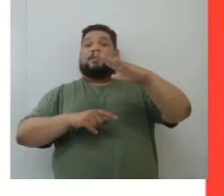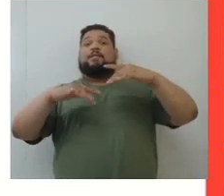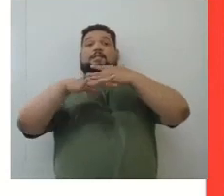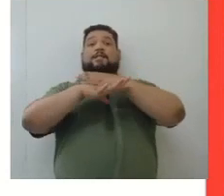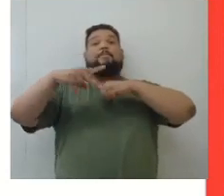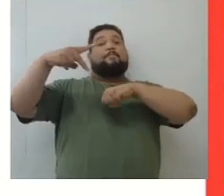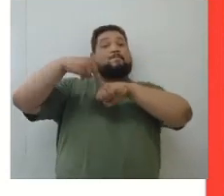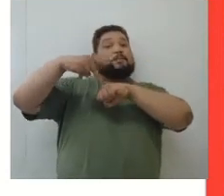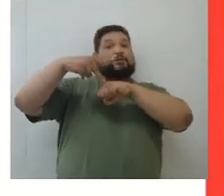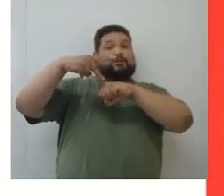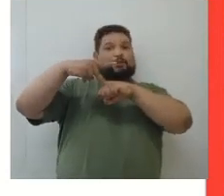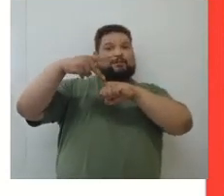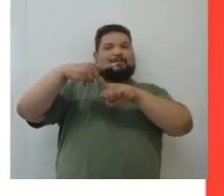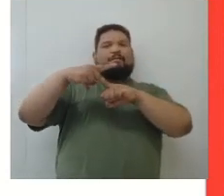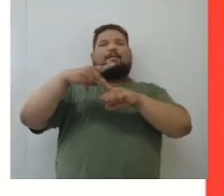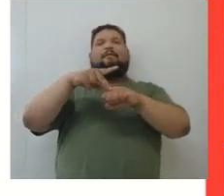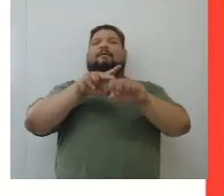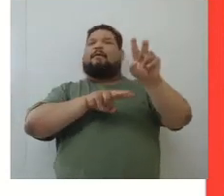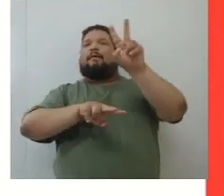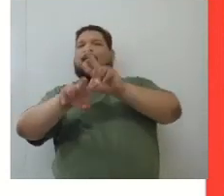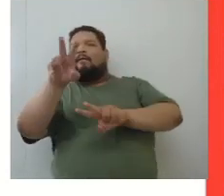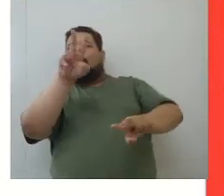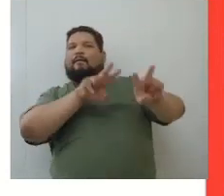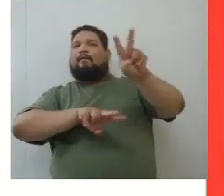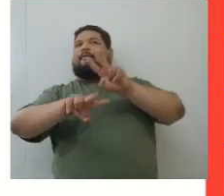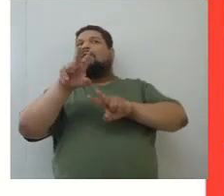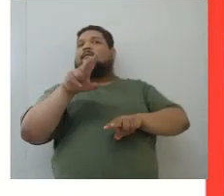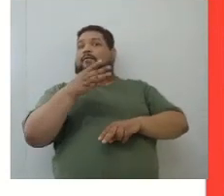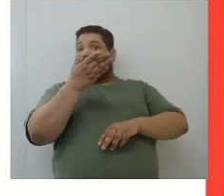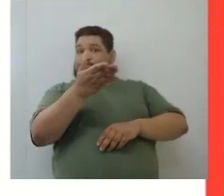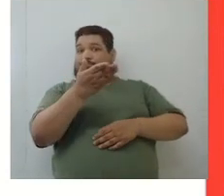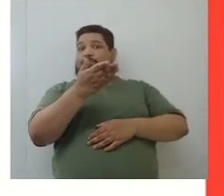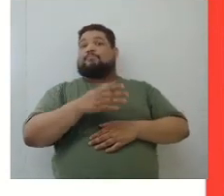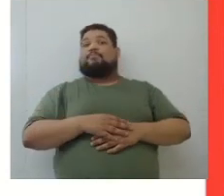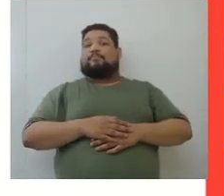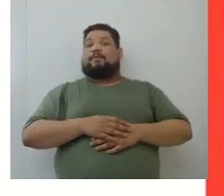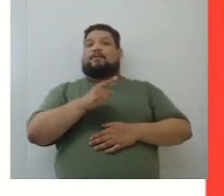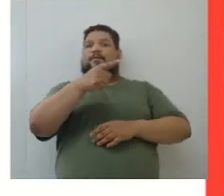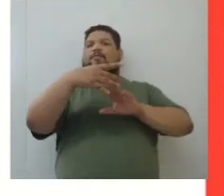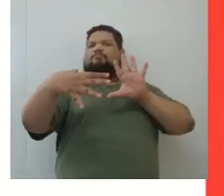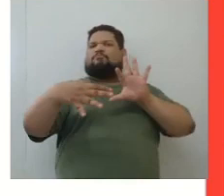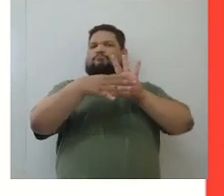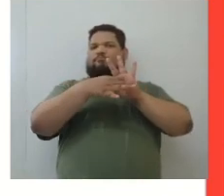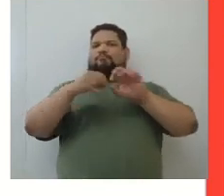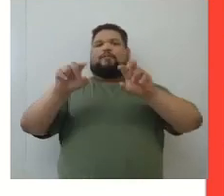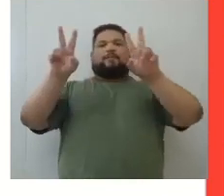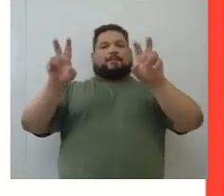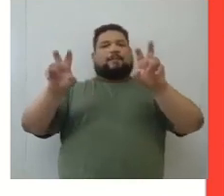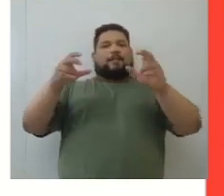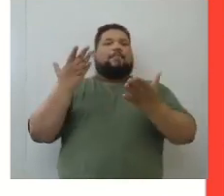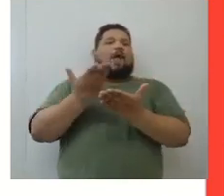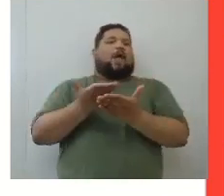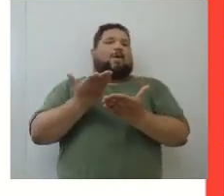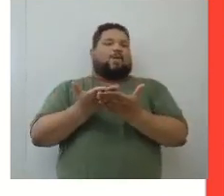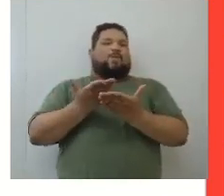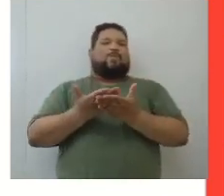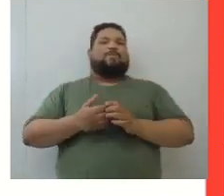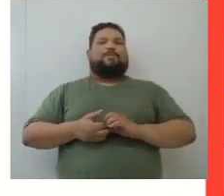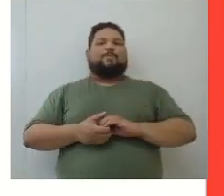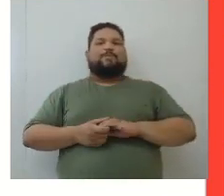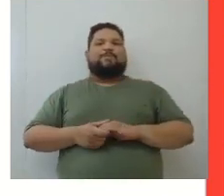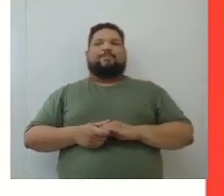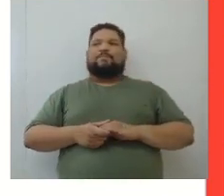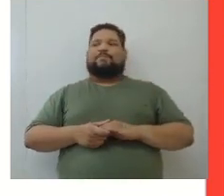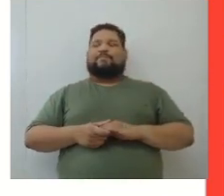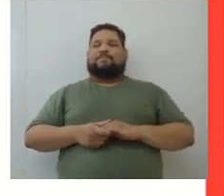de Petrolina. Vão dando uma olhada aí nas imagens, porque tudo isso está correlacionado com as nossas aulas. A